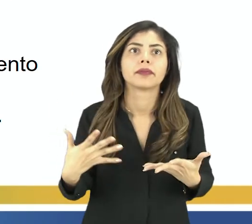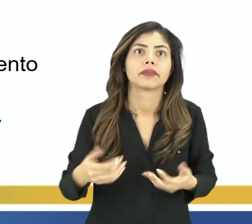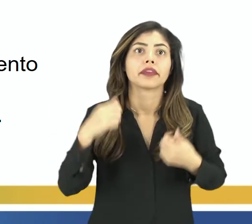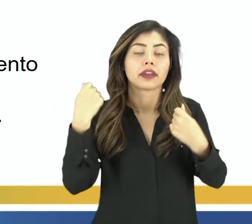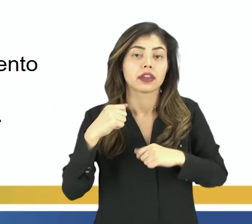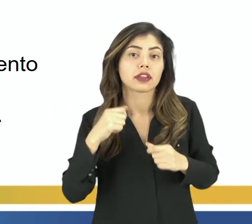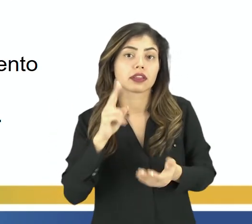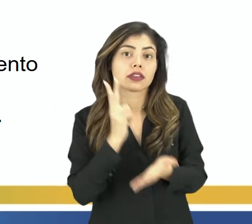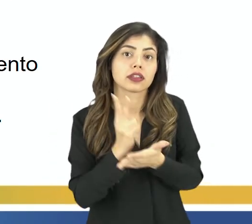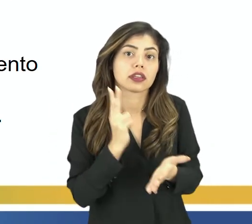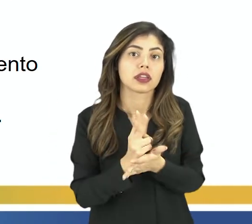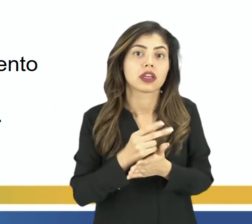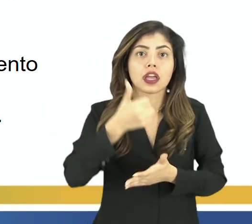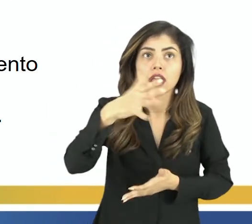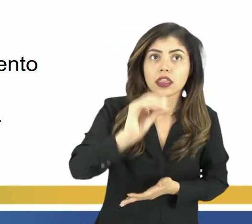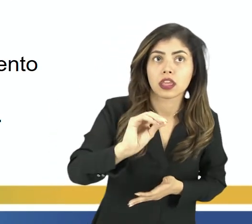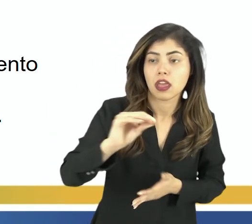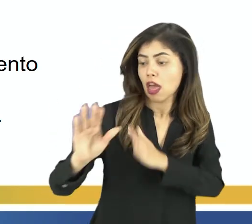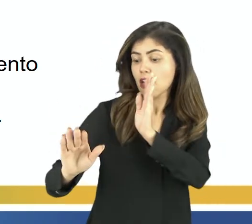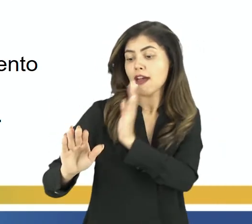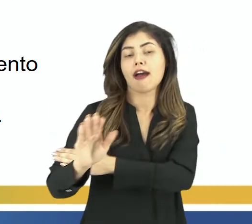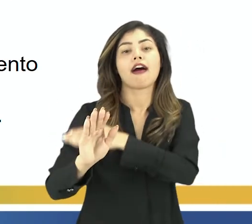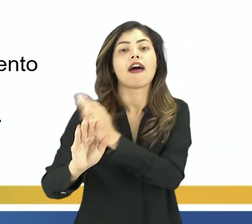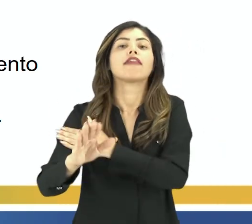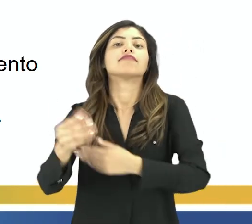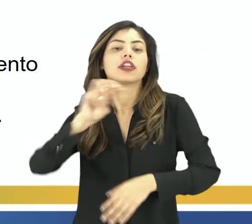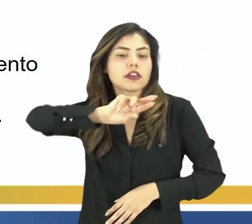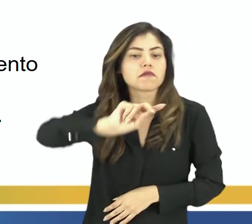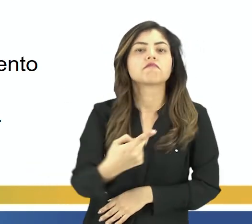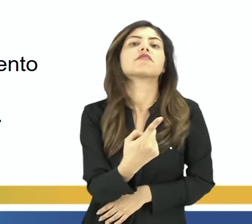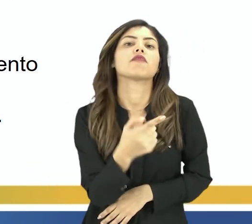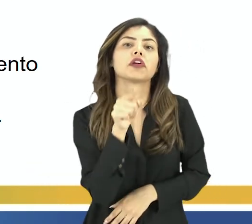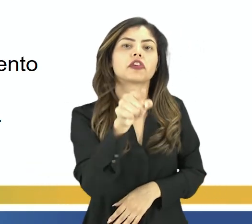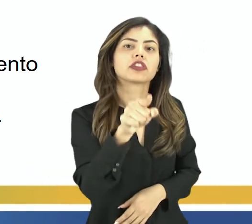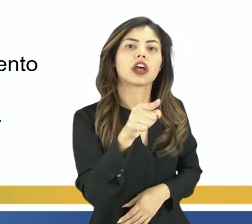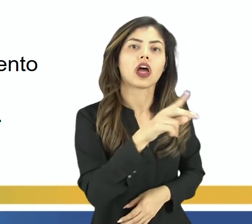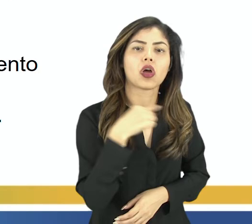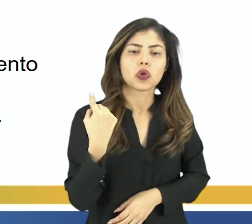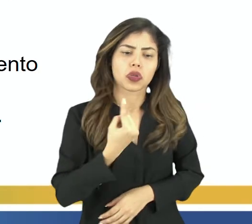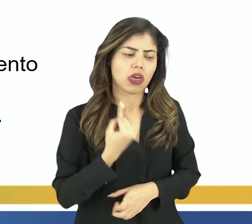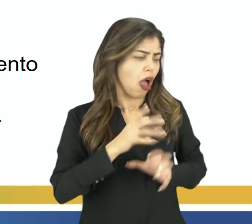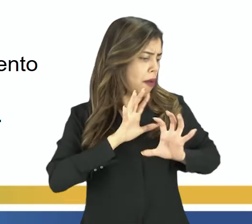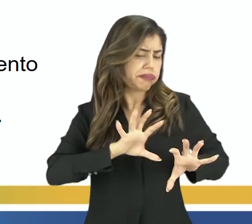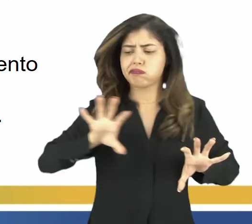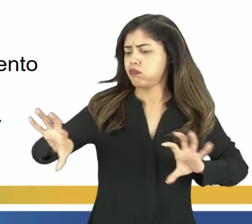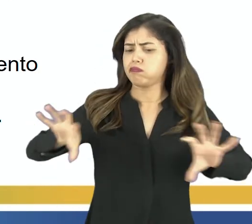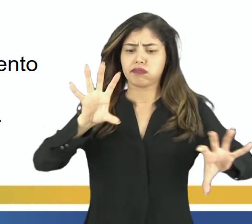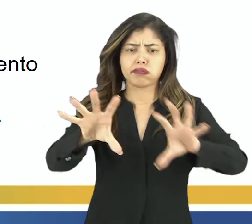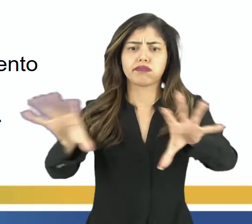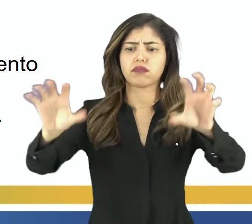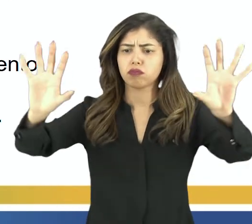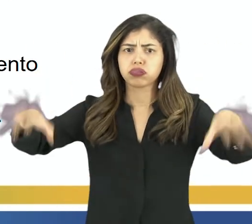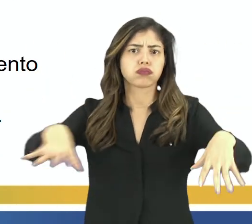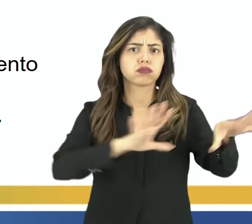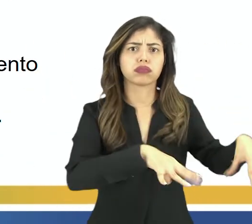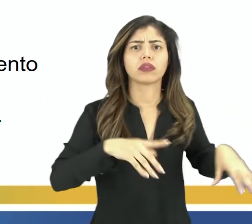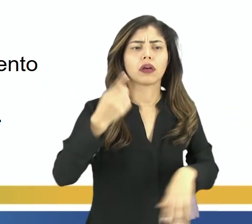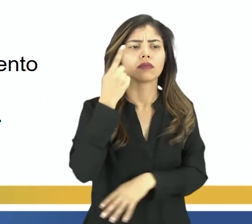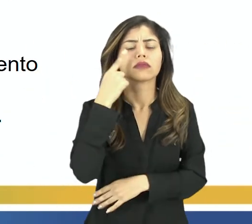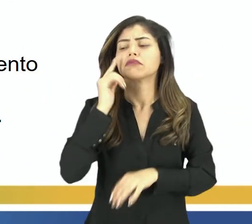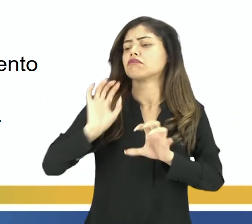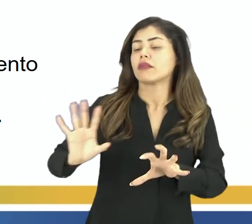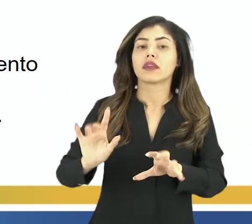costumo dizer que quando 10 mil caem à tua direita e 1000 à tua esquerda e você não se sente incomodado, está na hora de você rever a